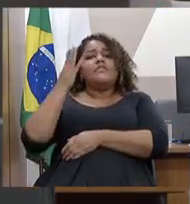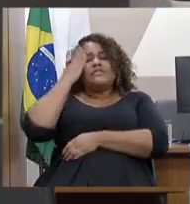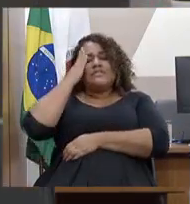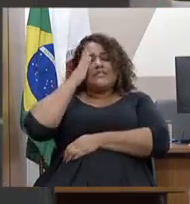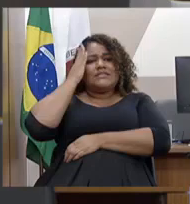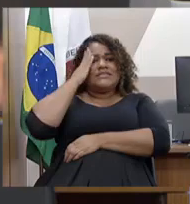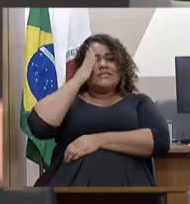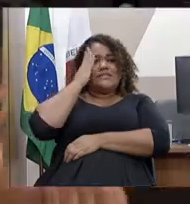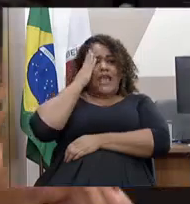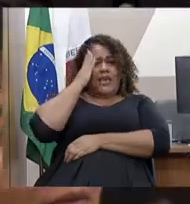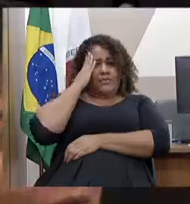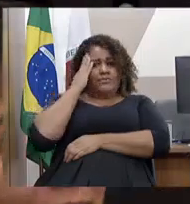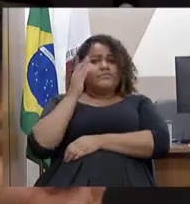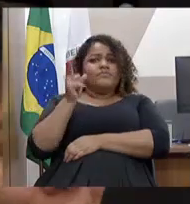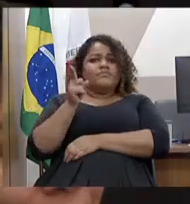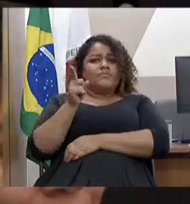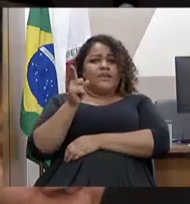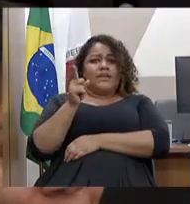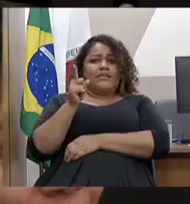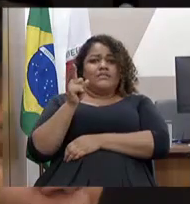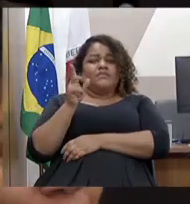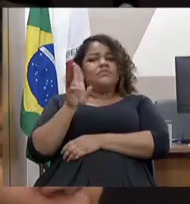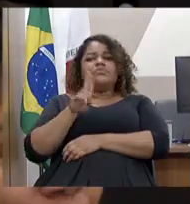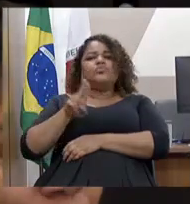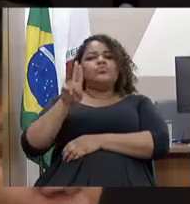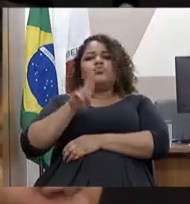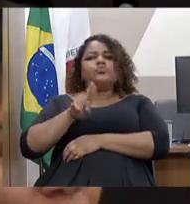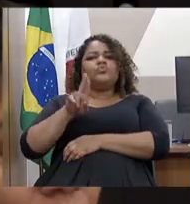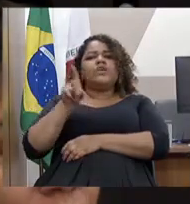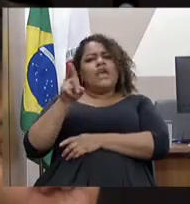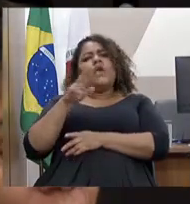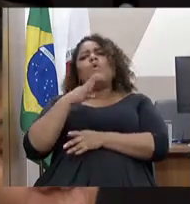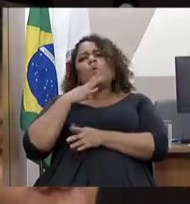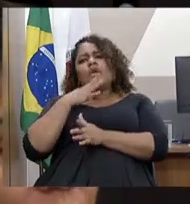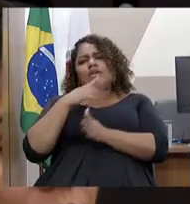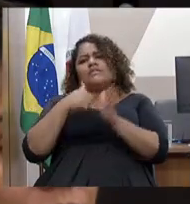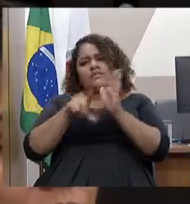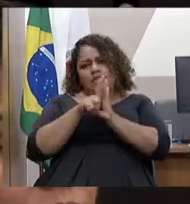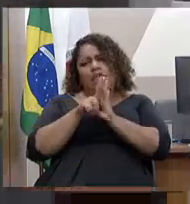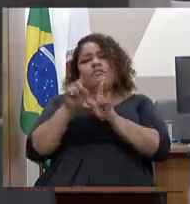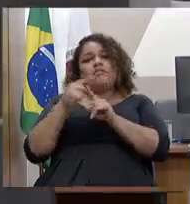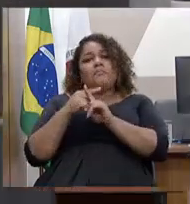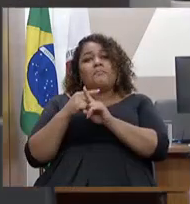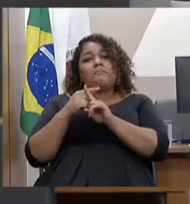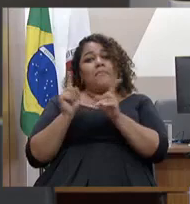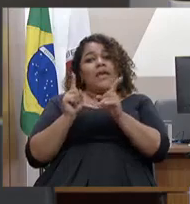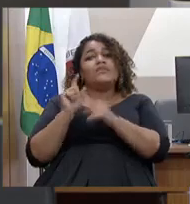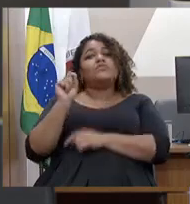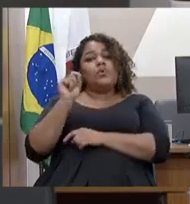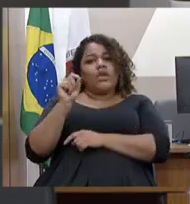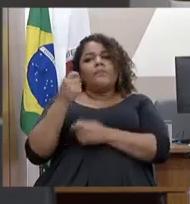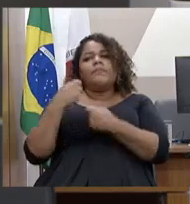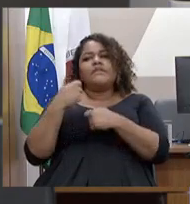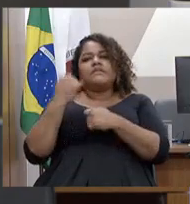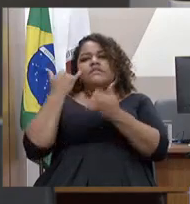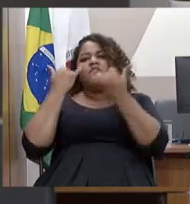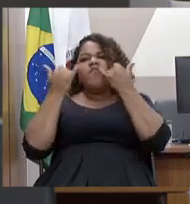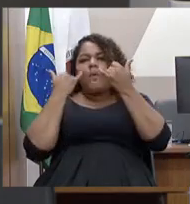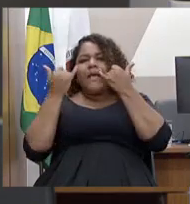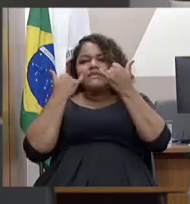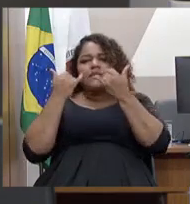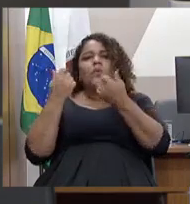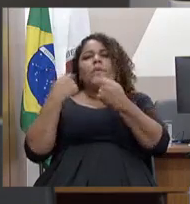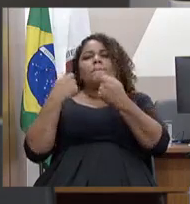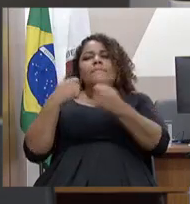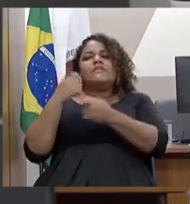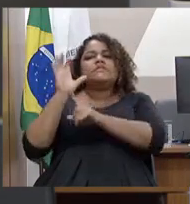não ninguém também escuzado não desconhecer a lei mas assim é preciso uma informação uma cultura melhor